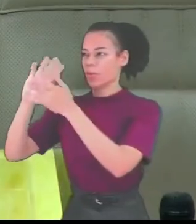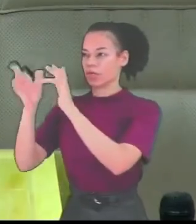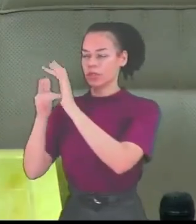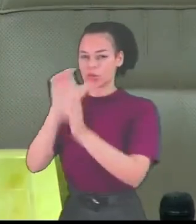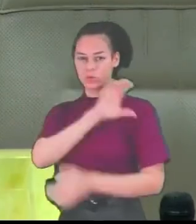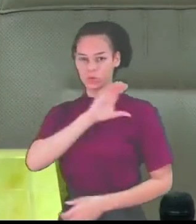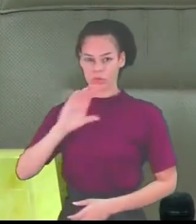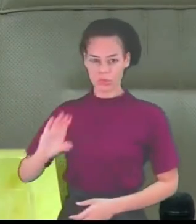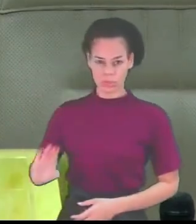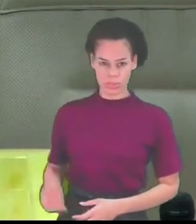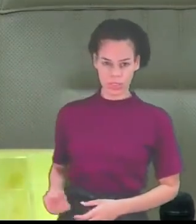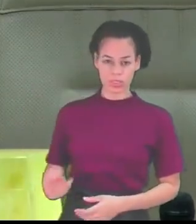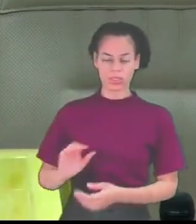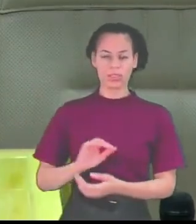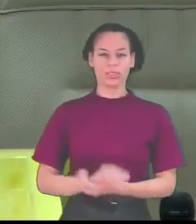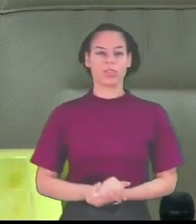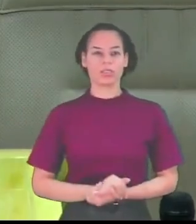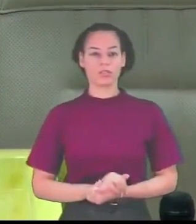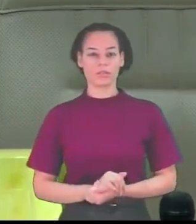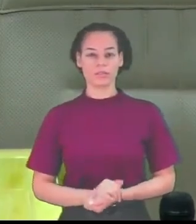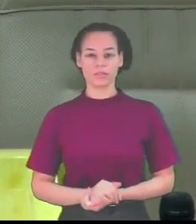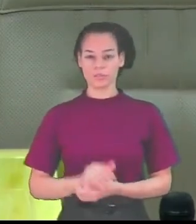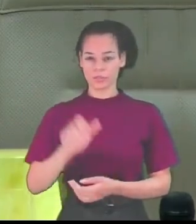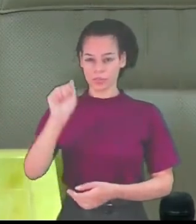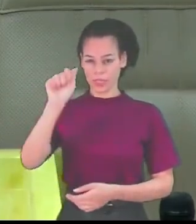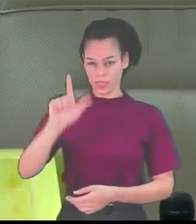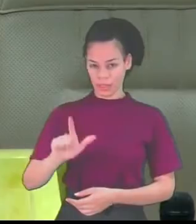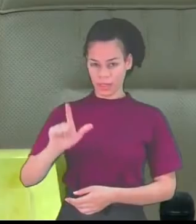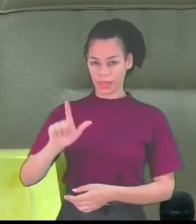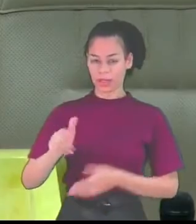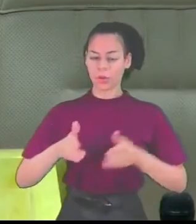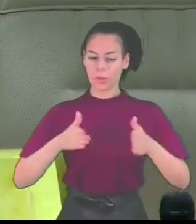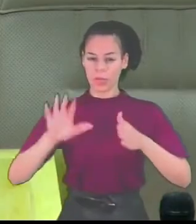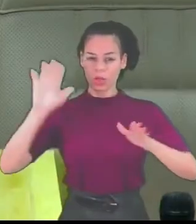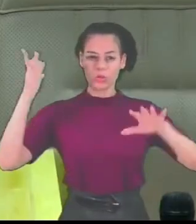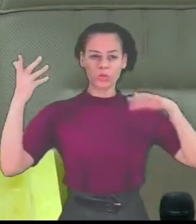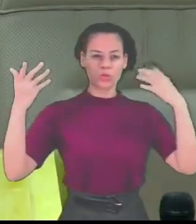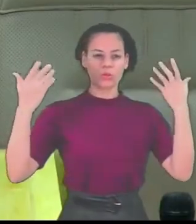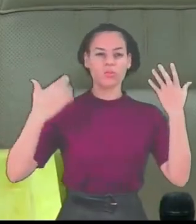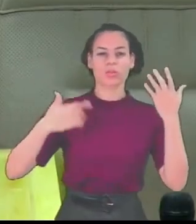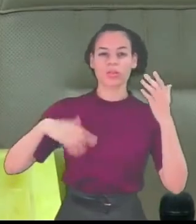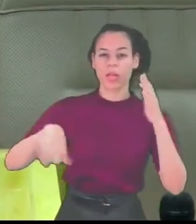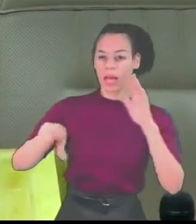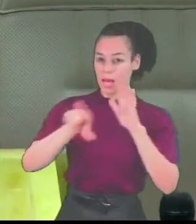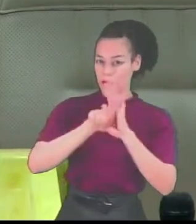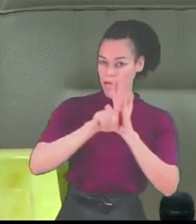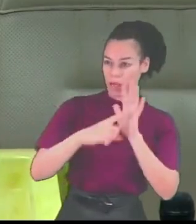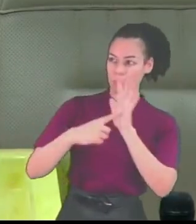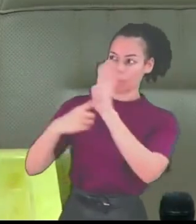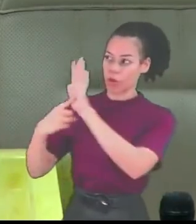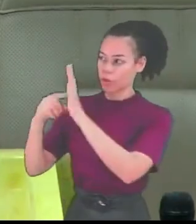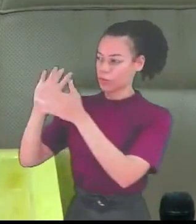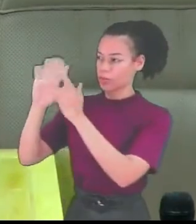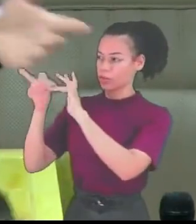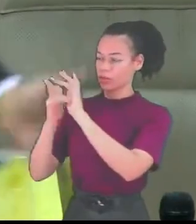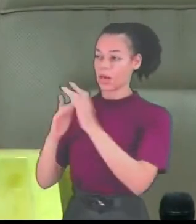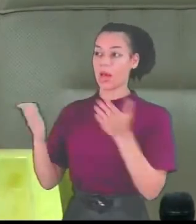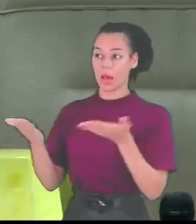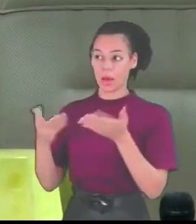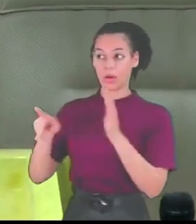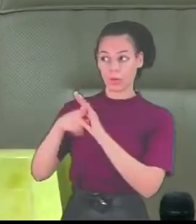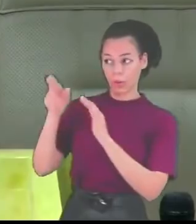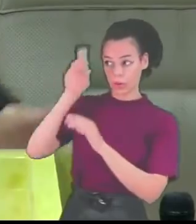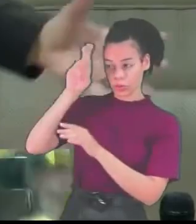a Plenitude dos tempos segundo galatas a lei entrega Patrício agora é o senhor que vai fazer isso